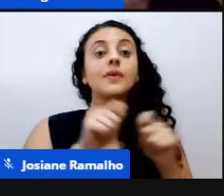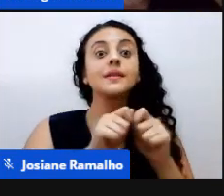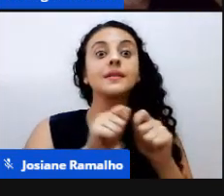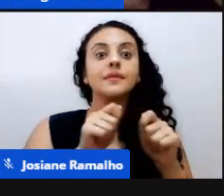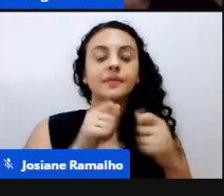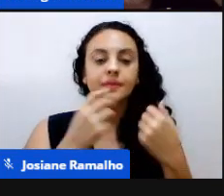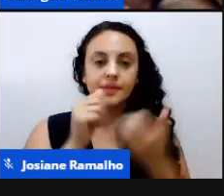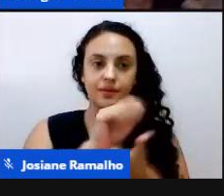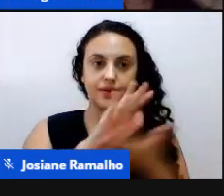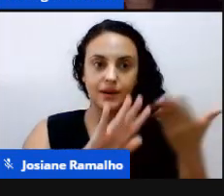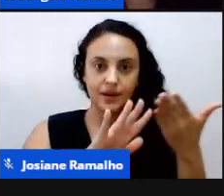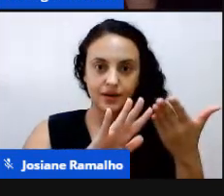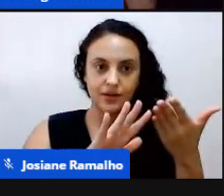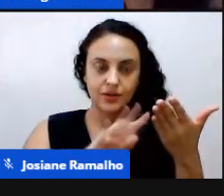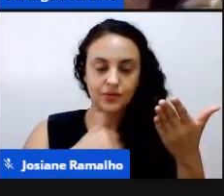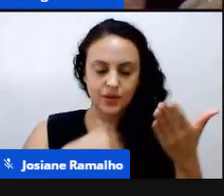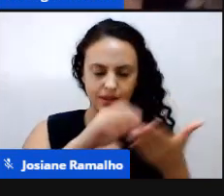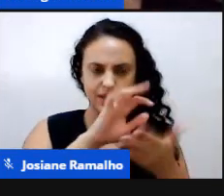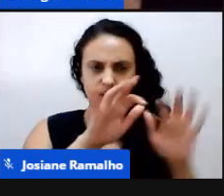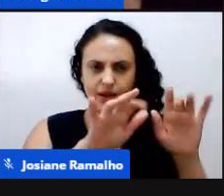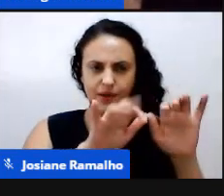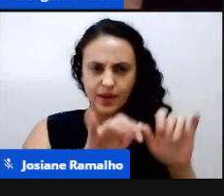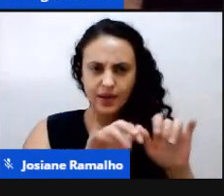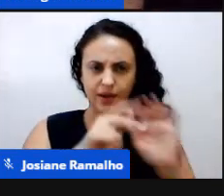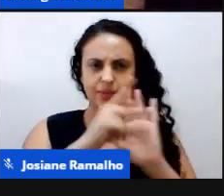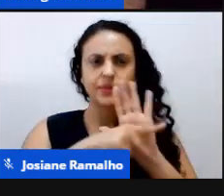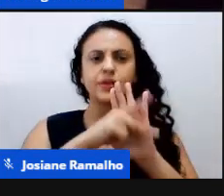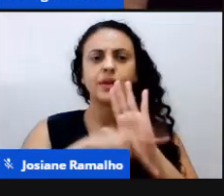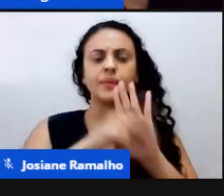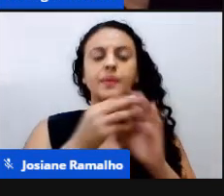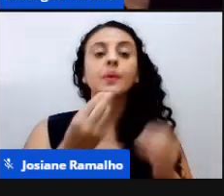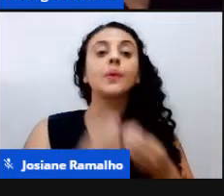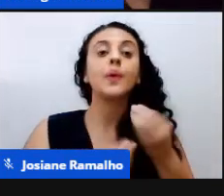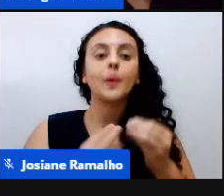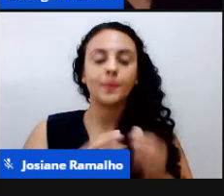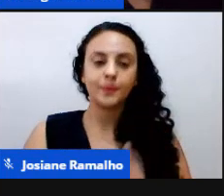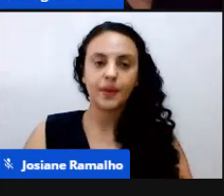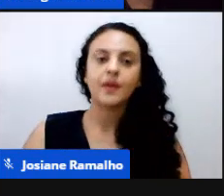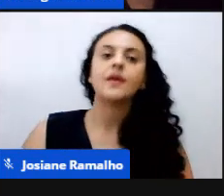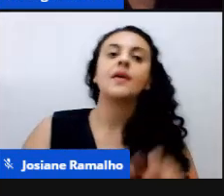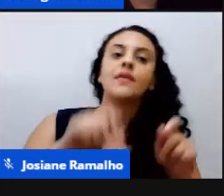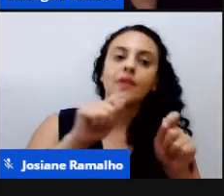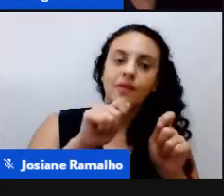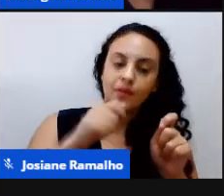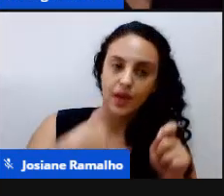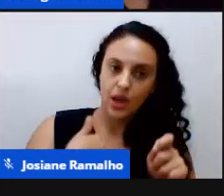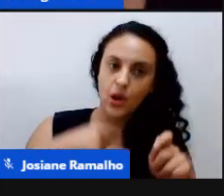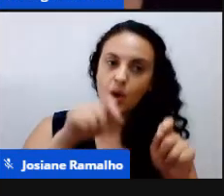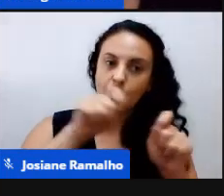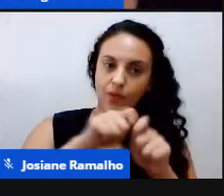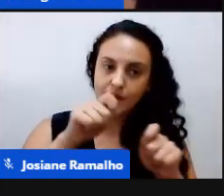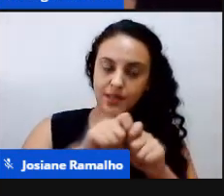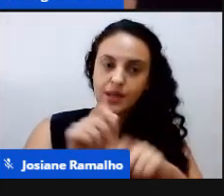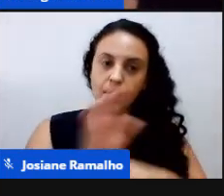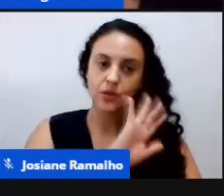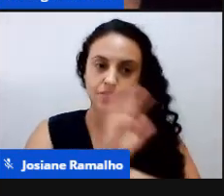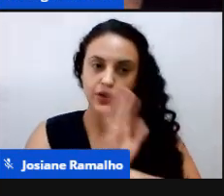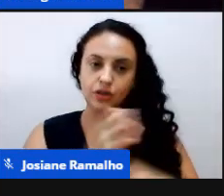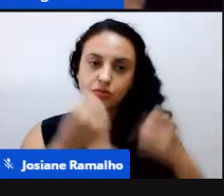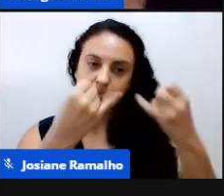escrever no meu planejamento? Eu vou escrever lá. Será feito um vídeo explicativo sobre